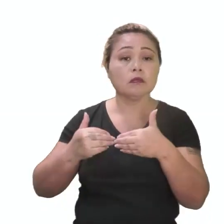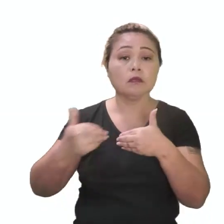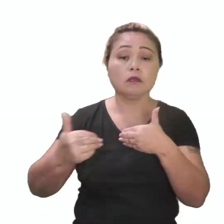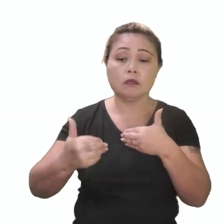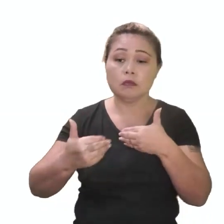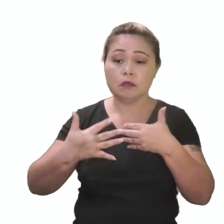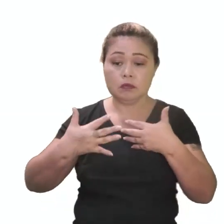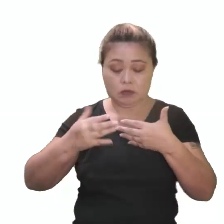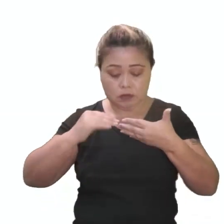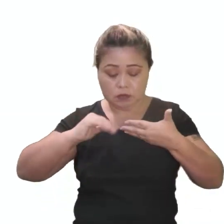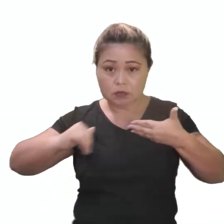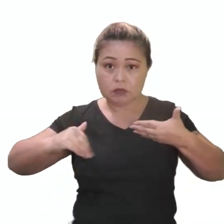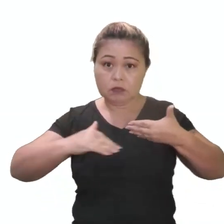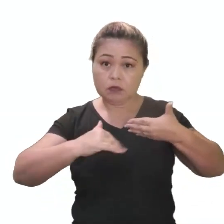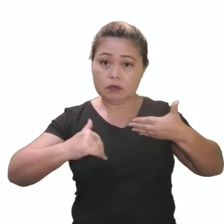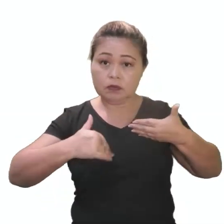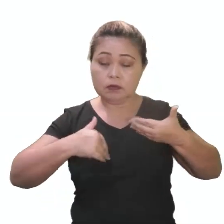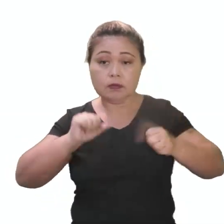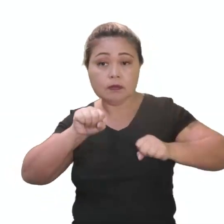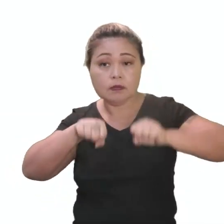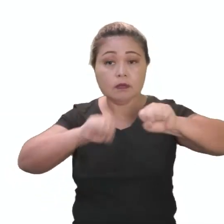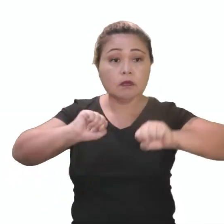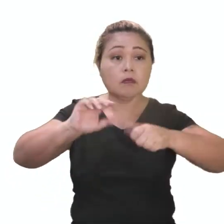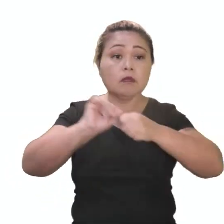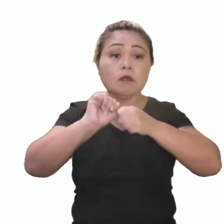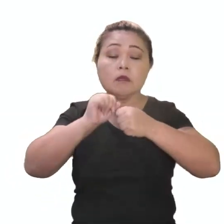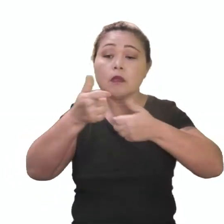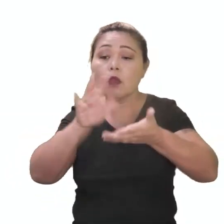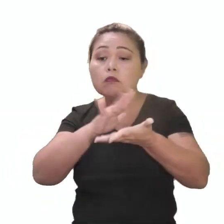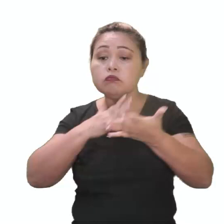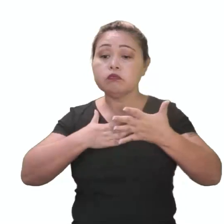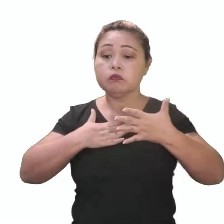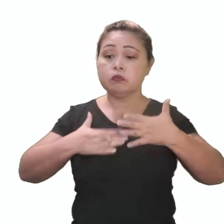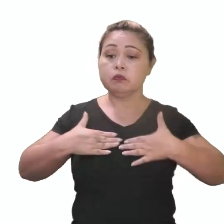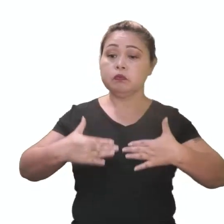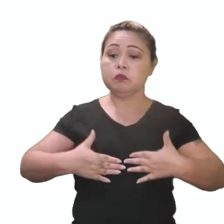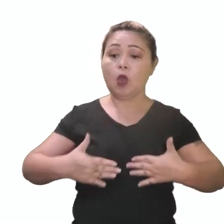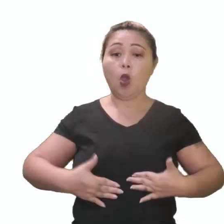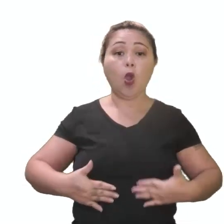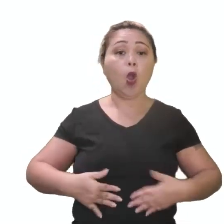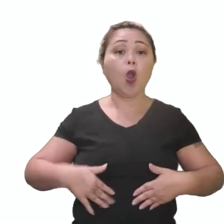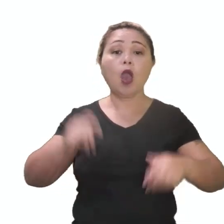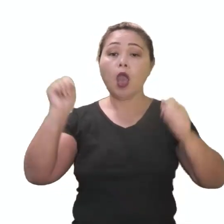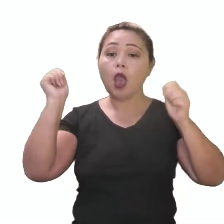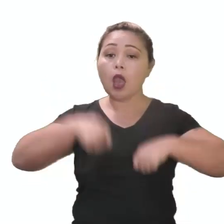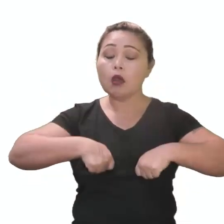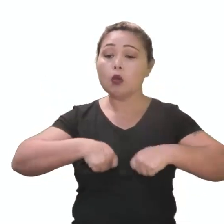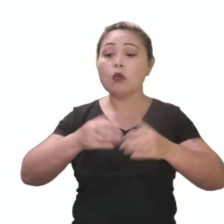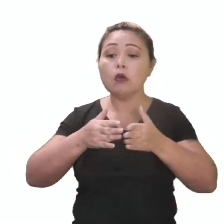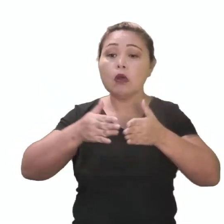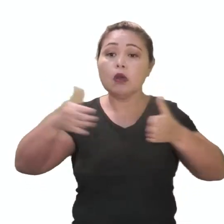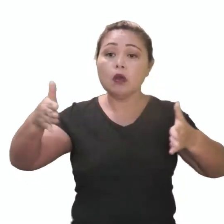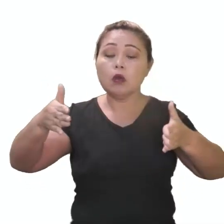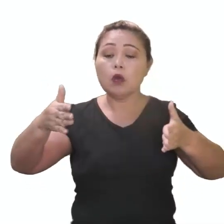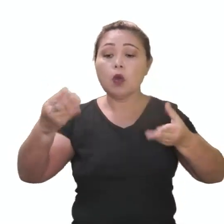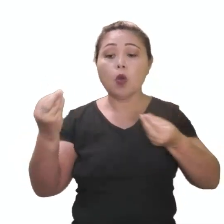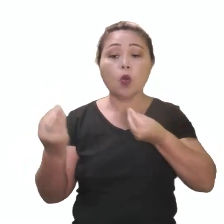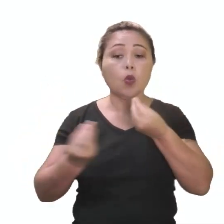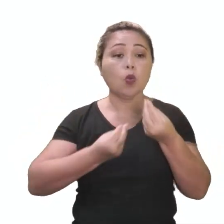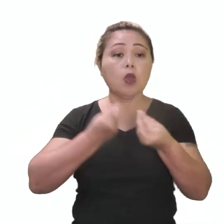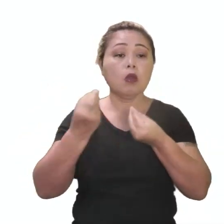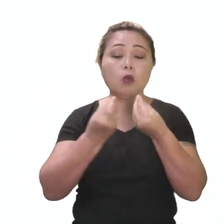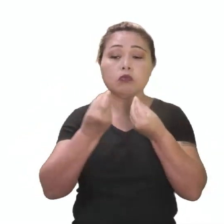A partir de uma parte do corpo, de uma pegada ou de uma impressão corporal, é possível deduzir o